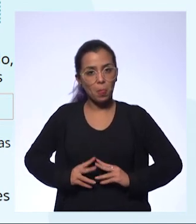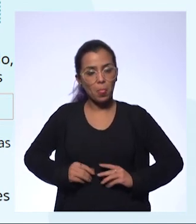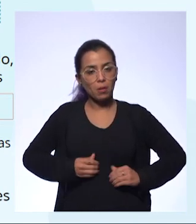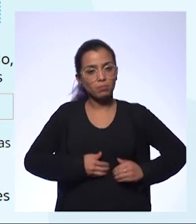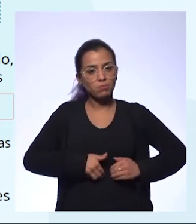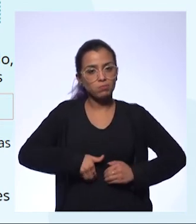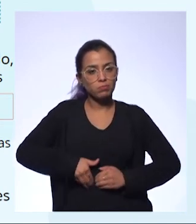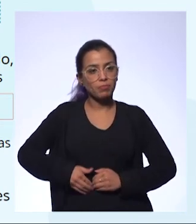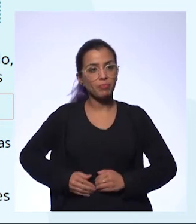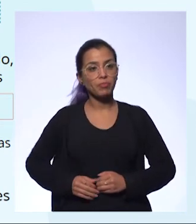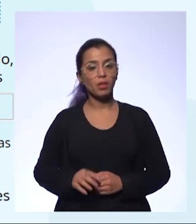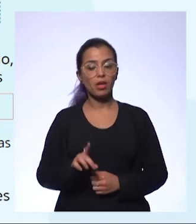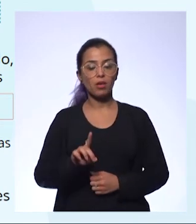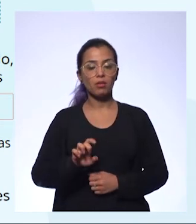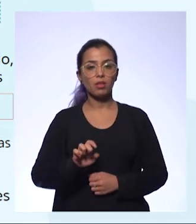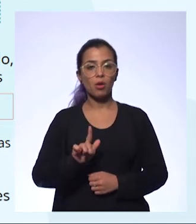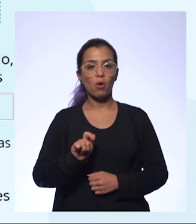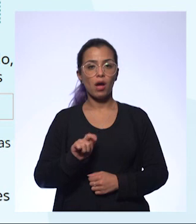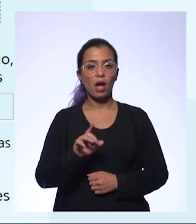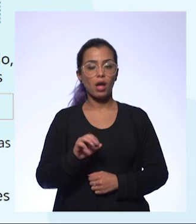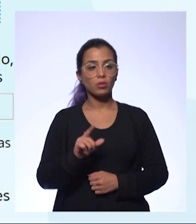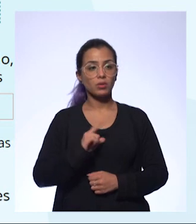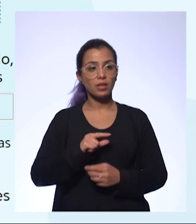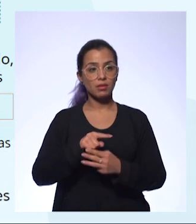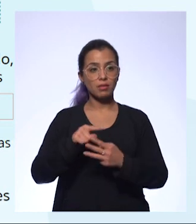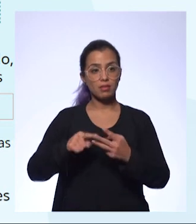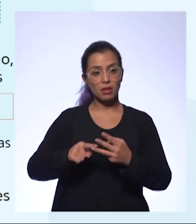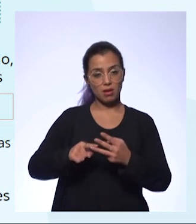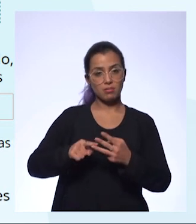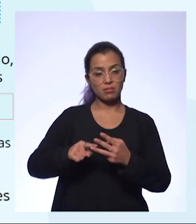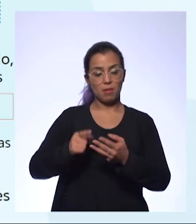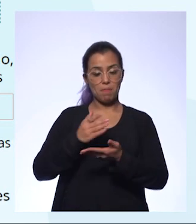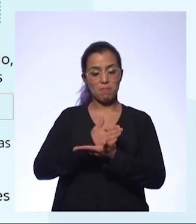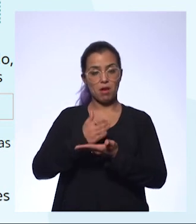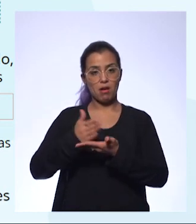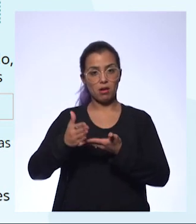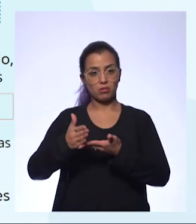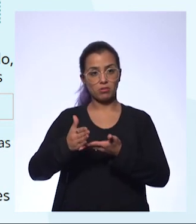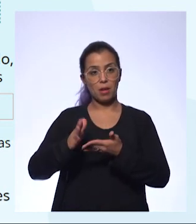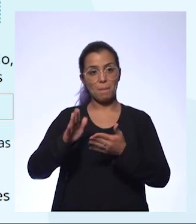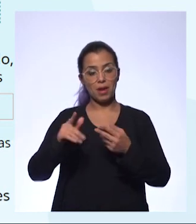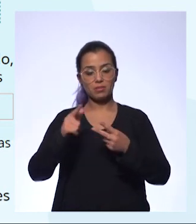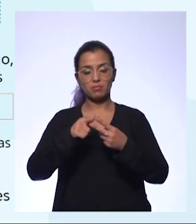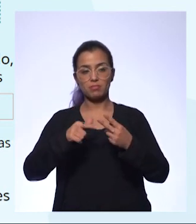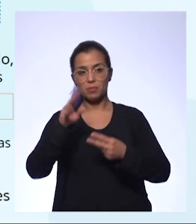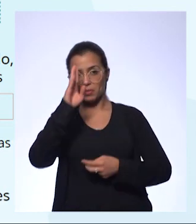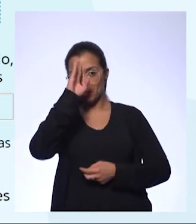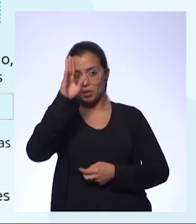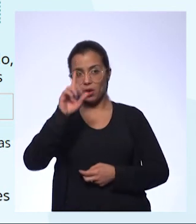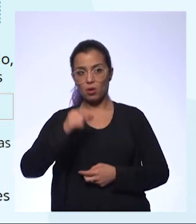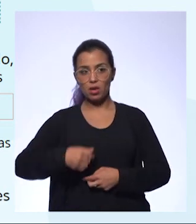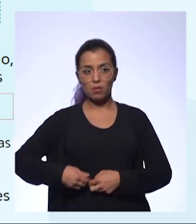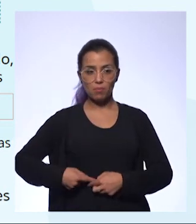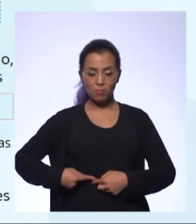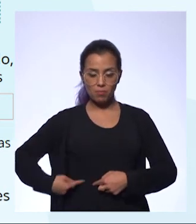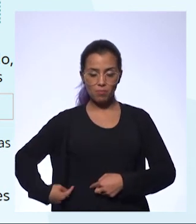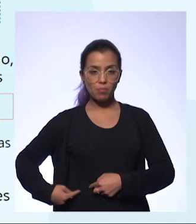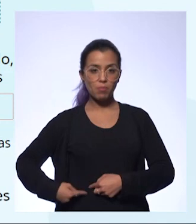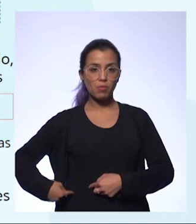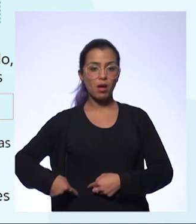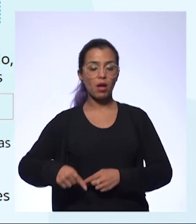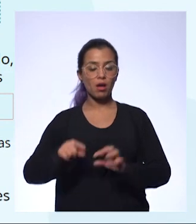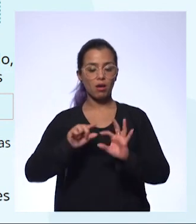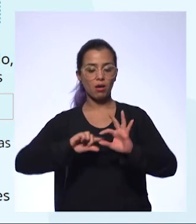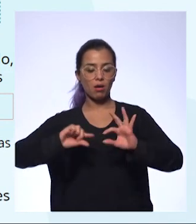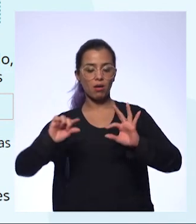tem três partes, na verdade, né? Mas a gente considera assim o duodeno, o local ali onde vai realmente